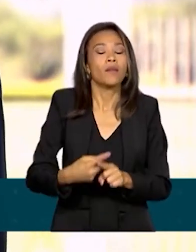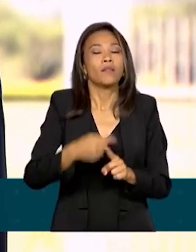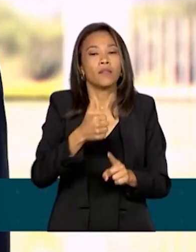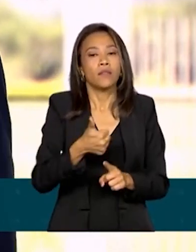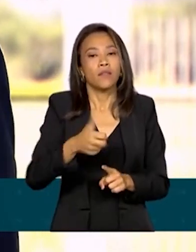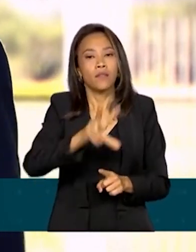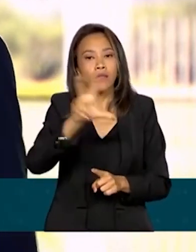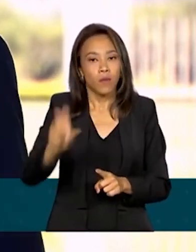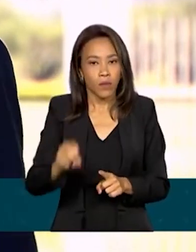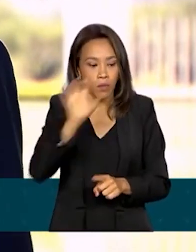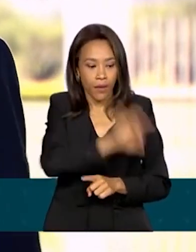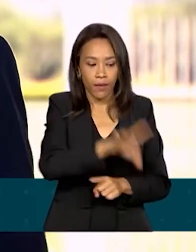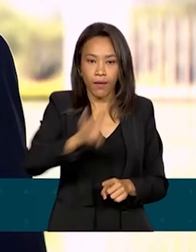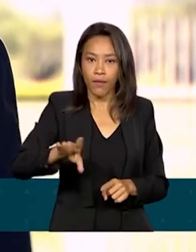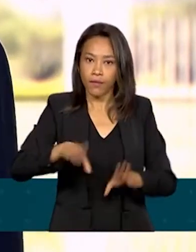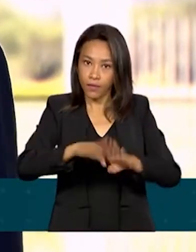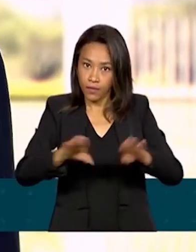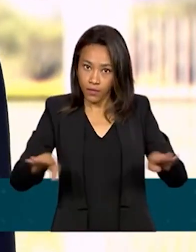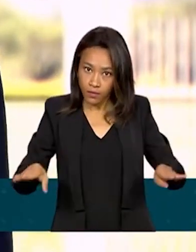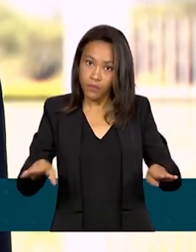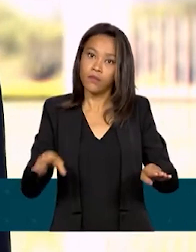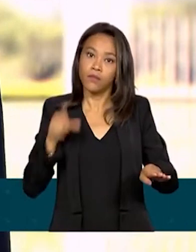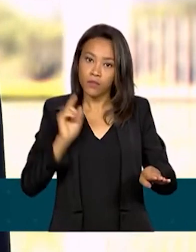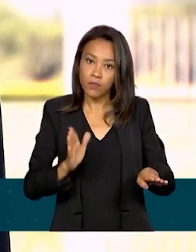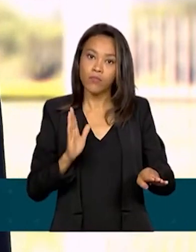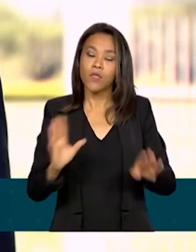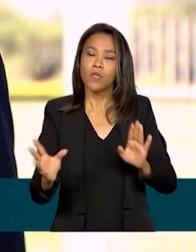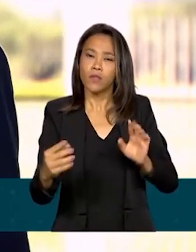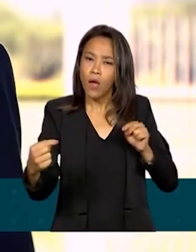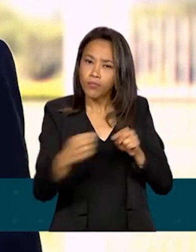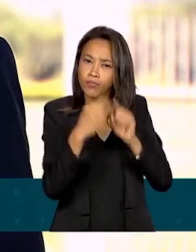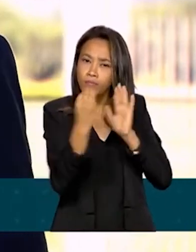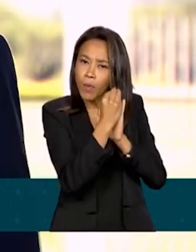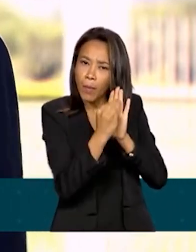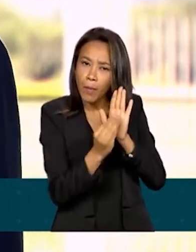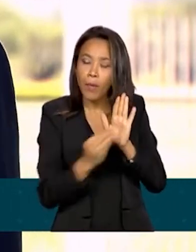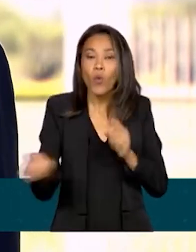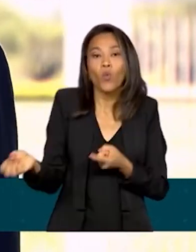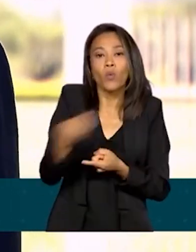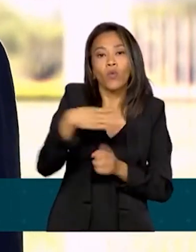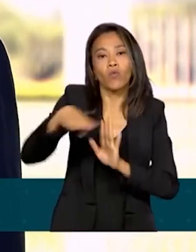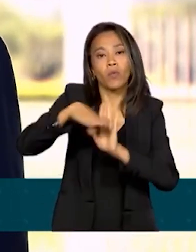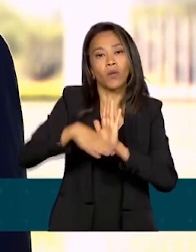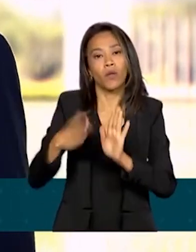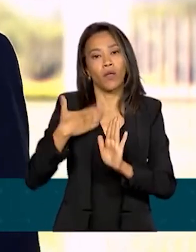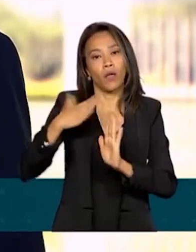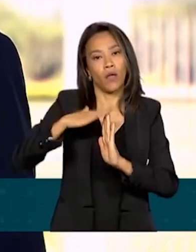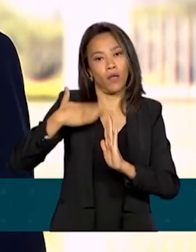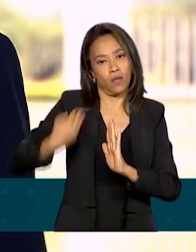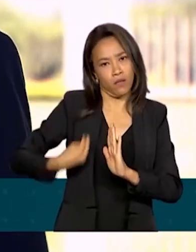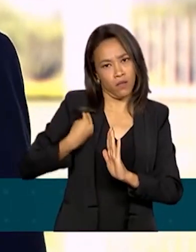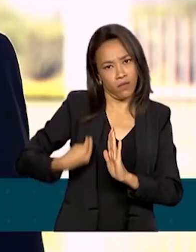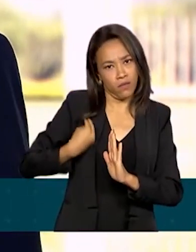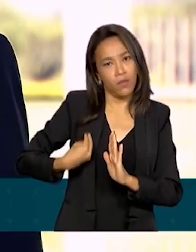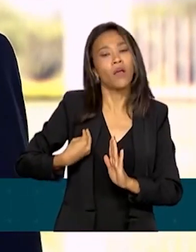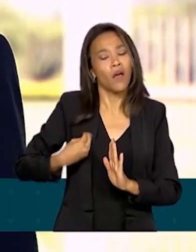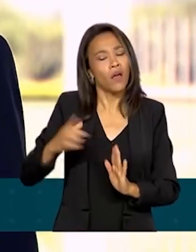dia 20. Então, a afirmação desse programa, o novo Minha Casa Minha Vida. E acredito que tem,